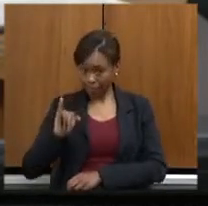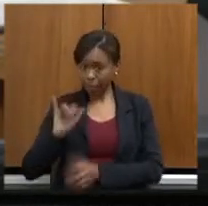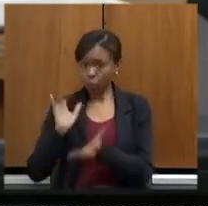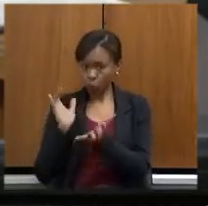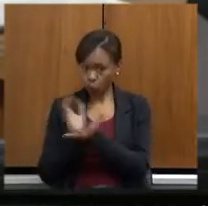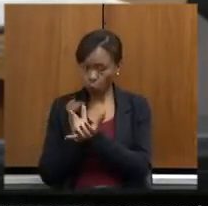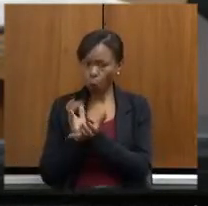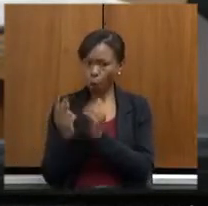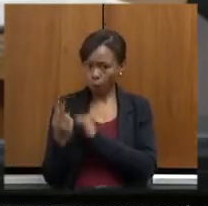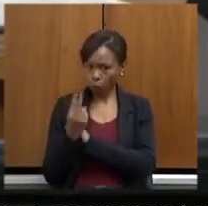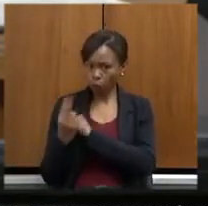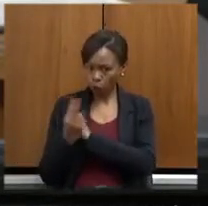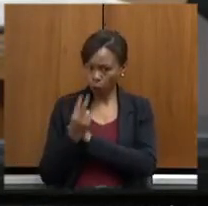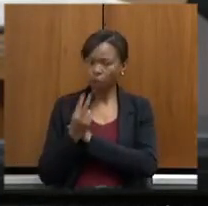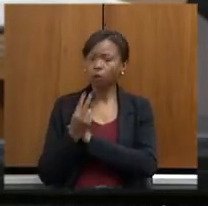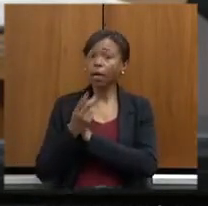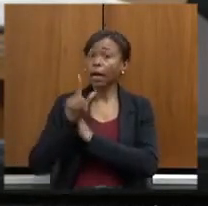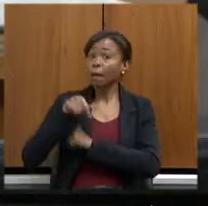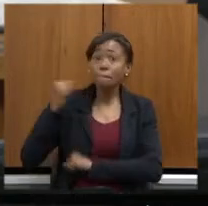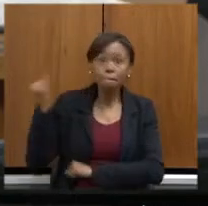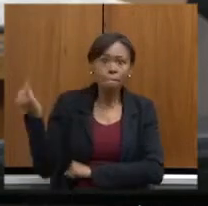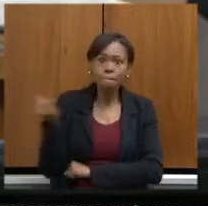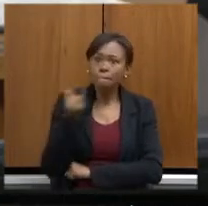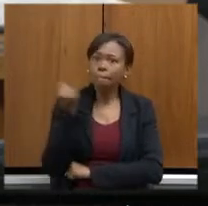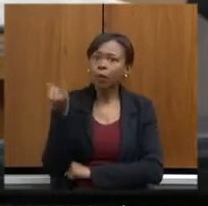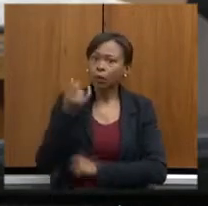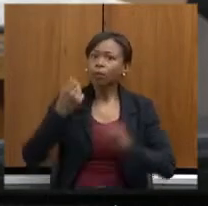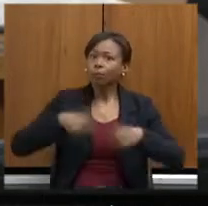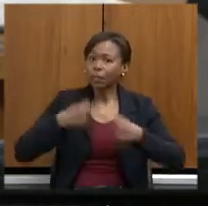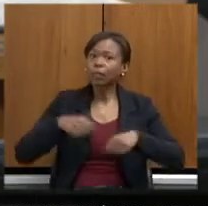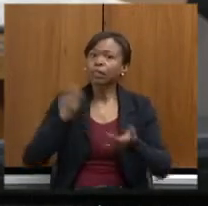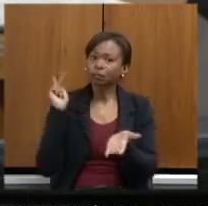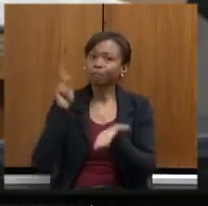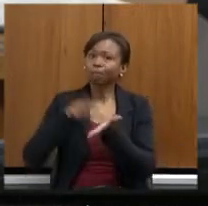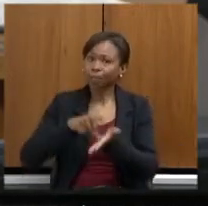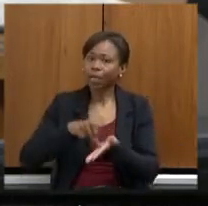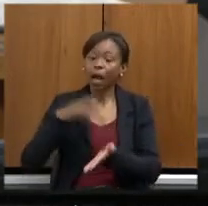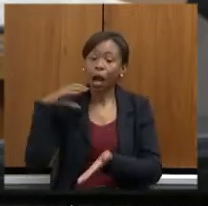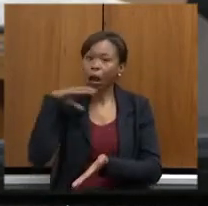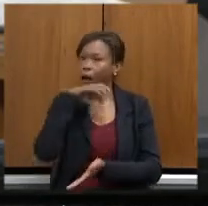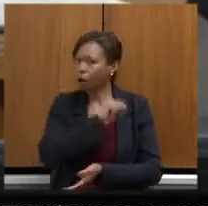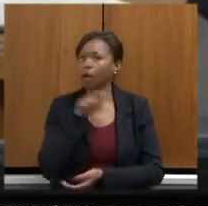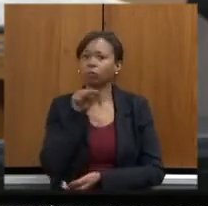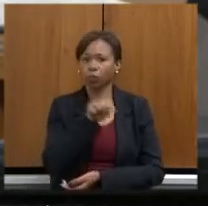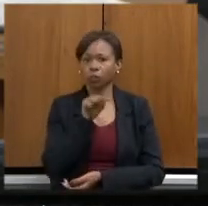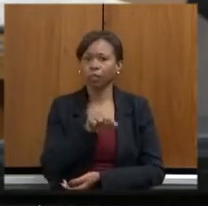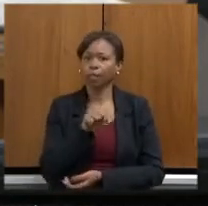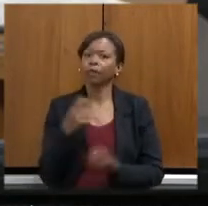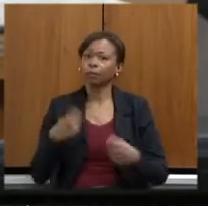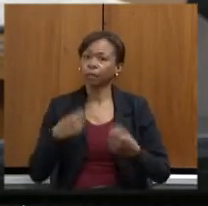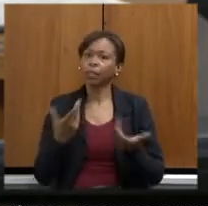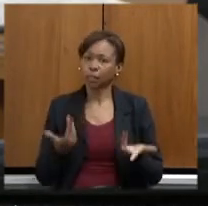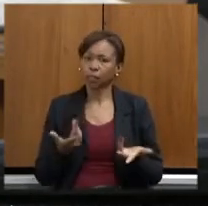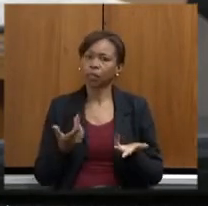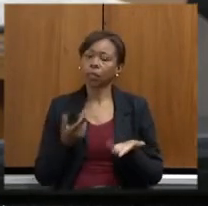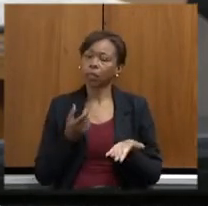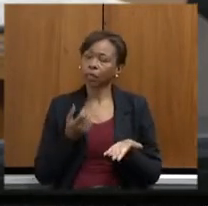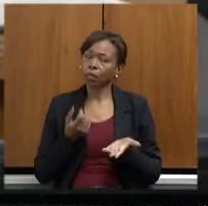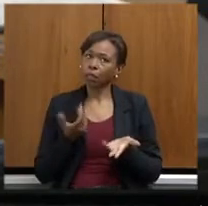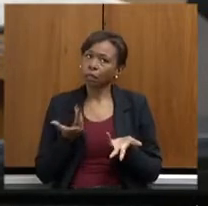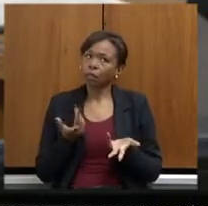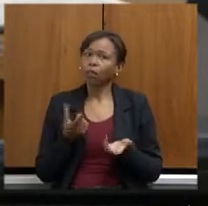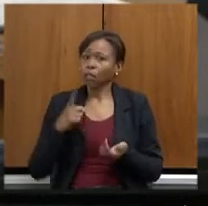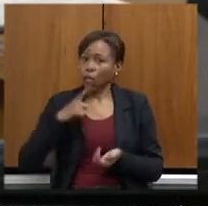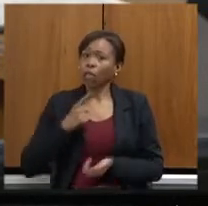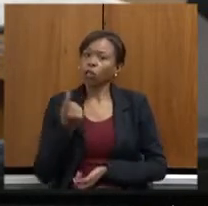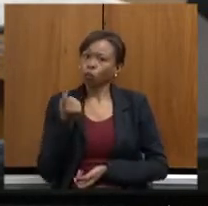fundamental nós temos que ter isso lá e atender o mais rápido possível essa demanda entendeu nosso tempo não tem faltado né Nós